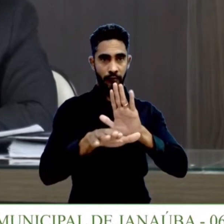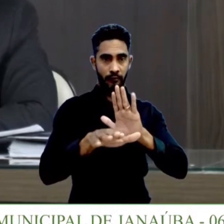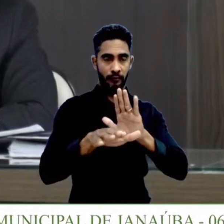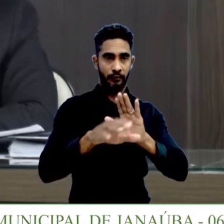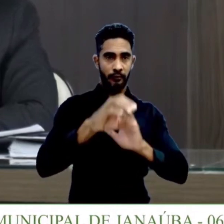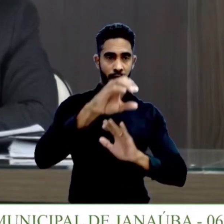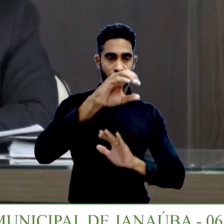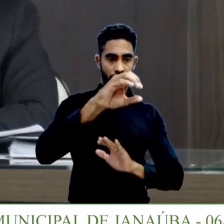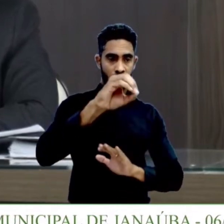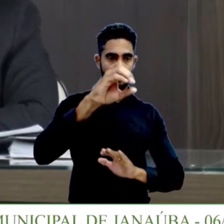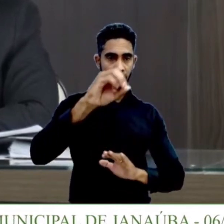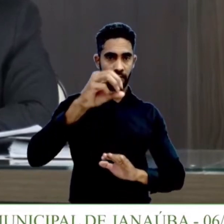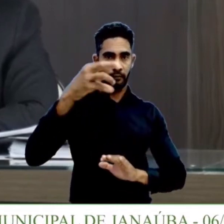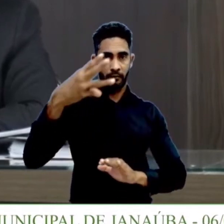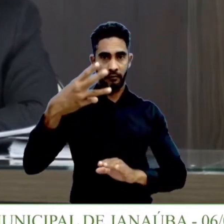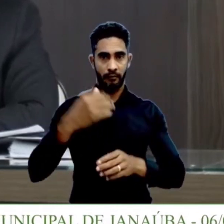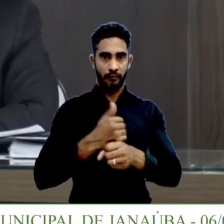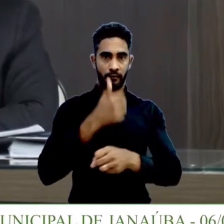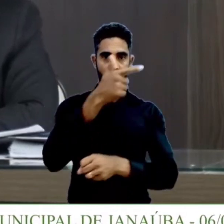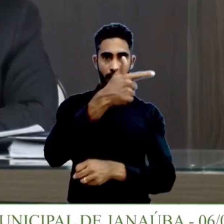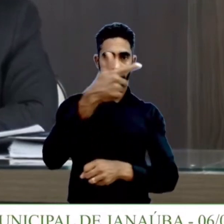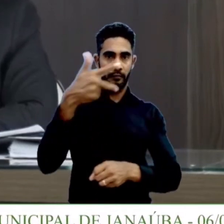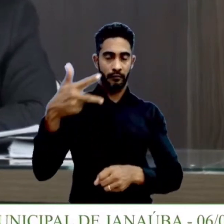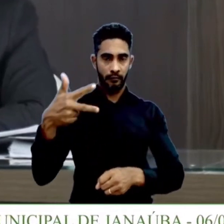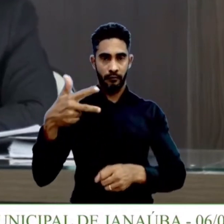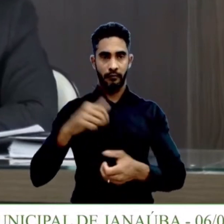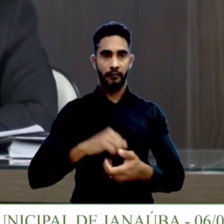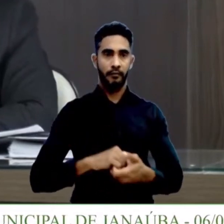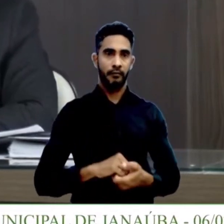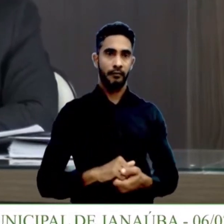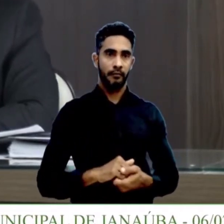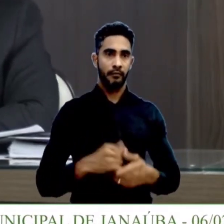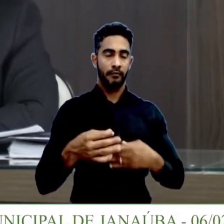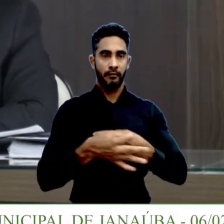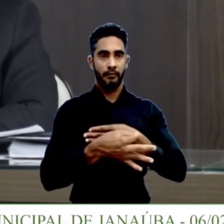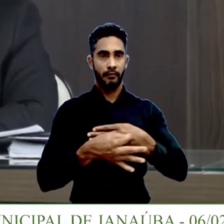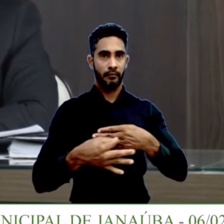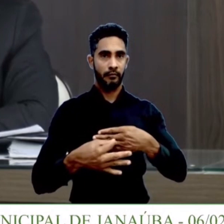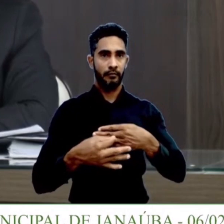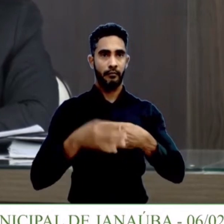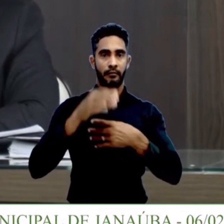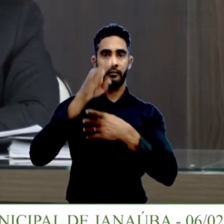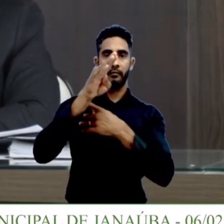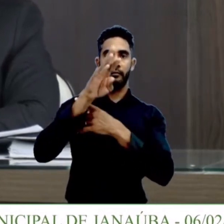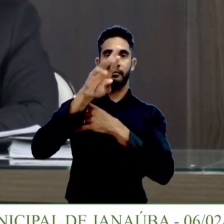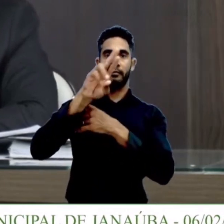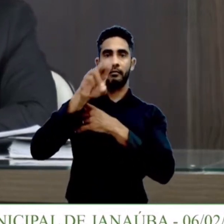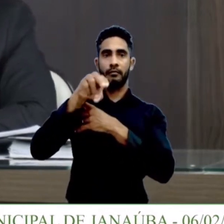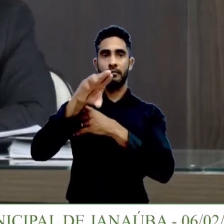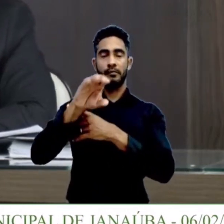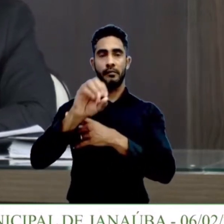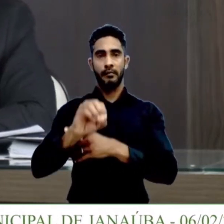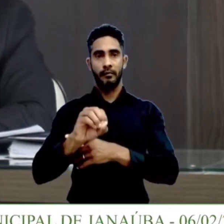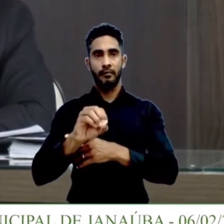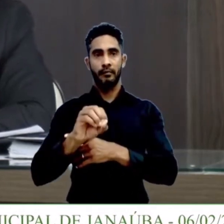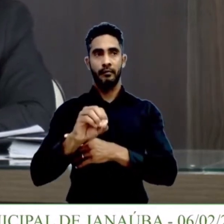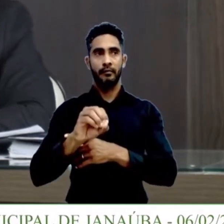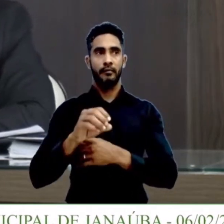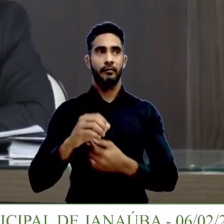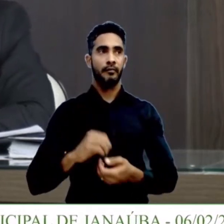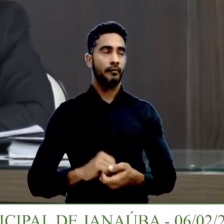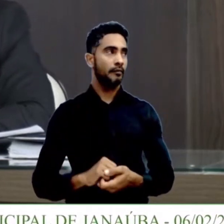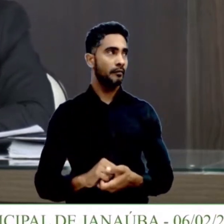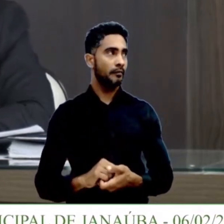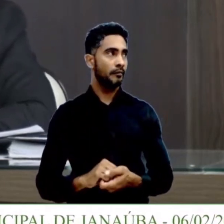número 003 de 2023. De autoria, vereador Bruno Henrique